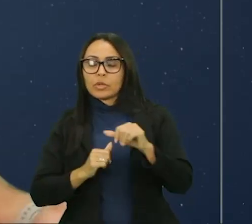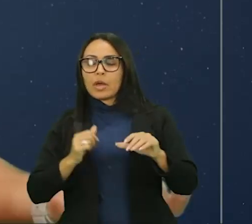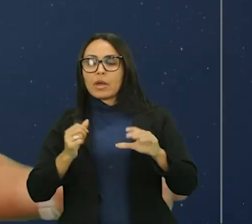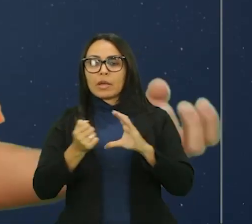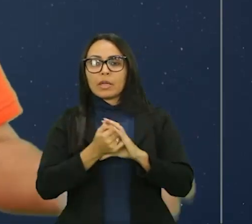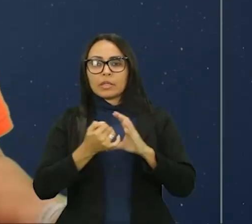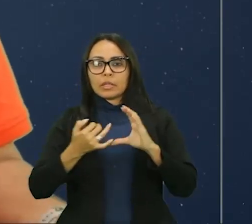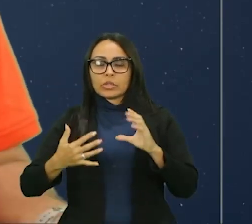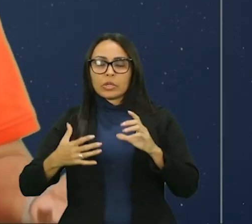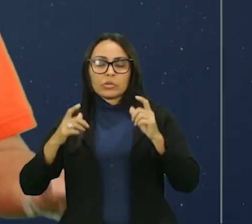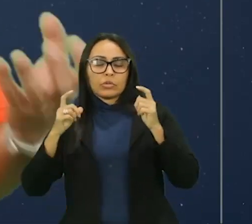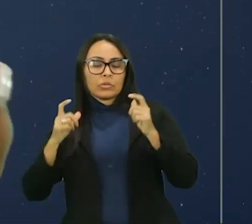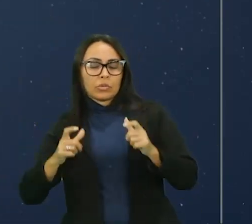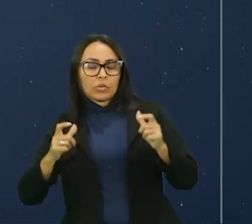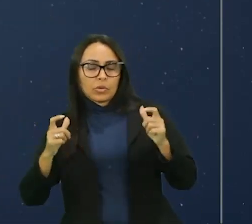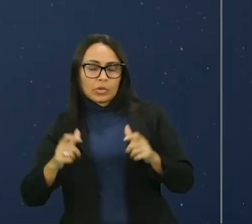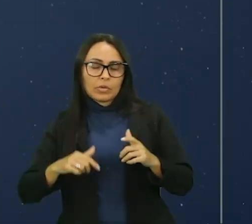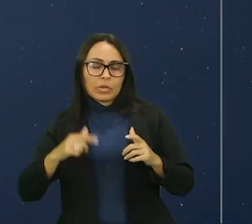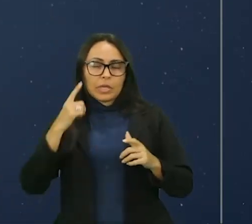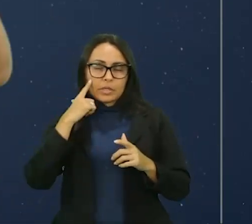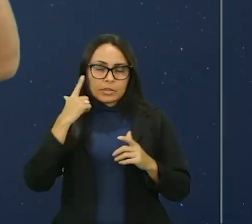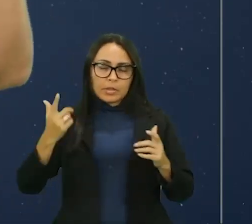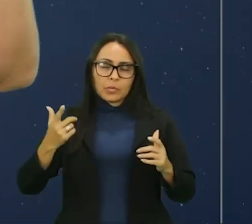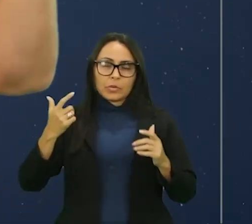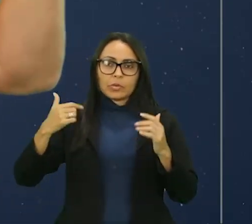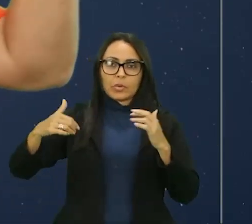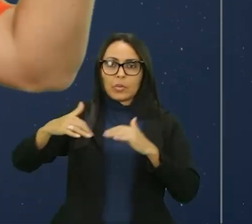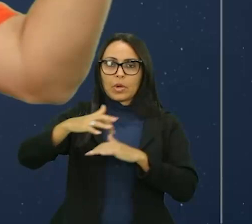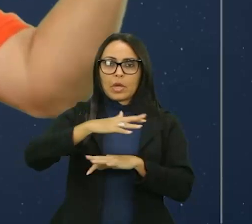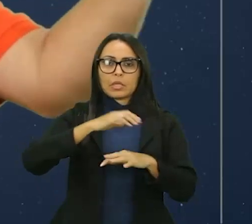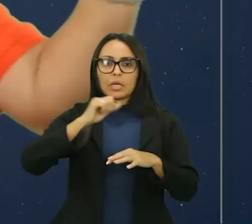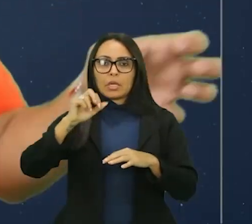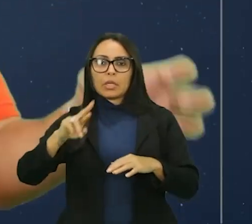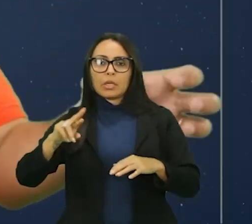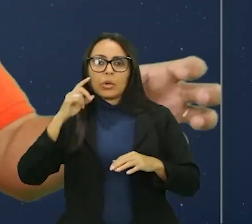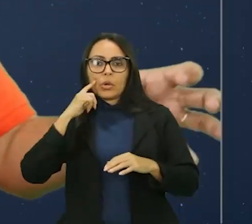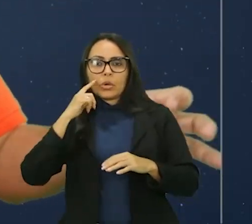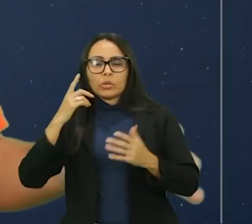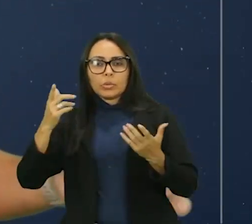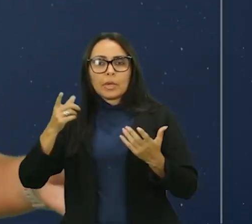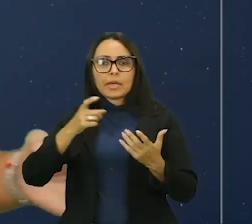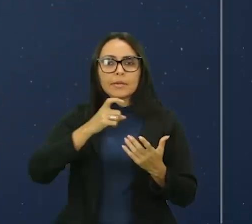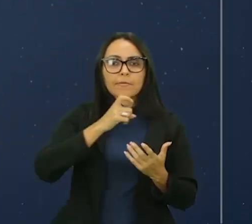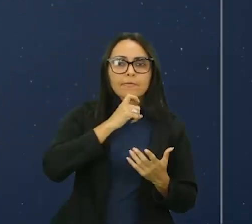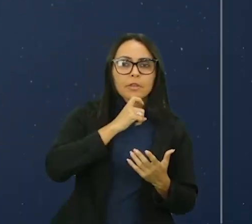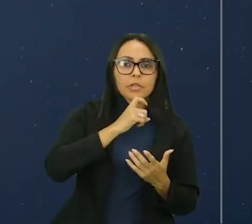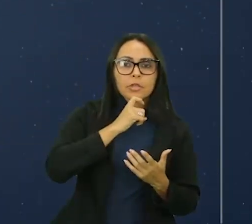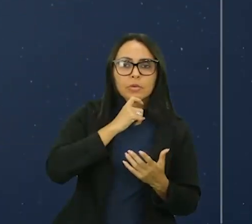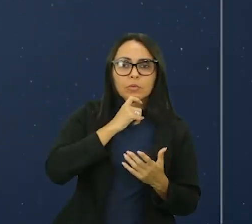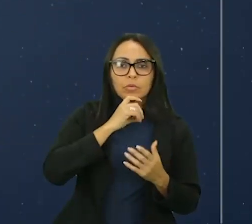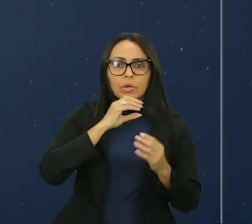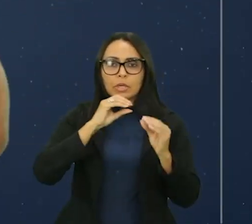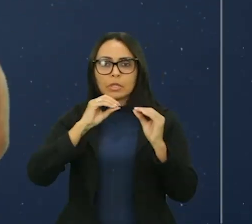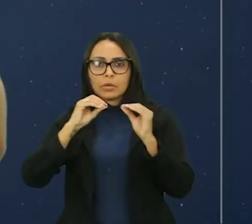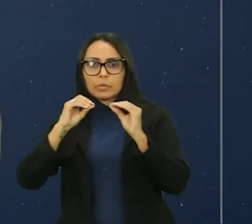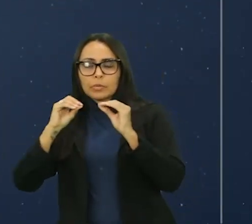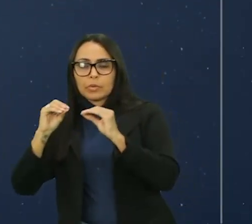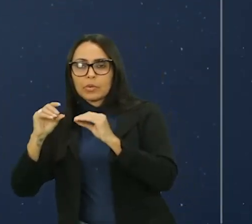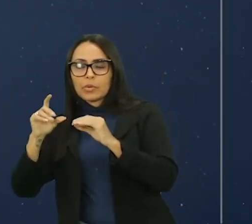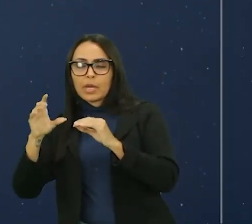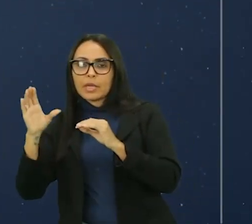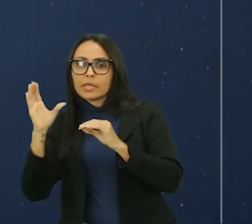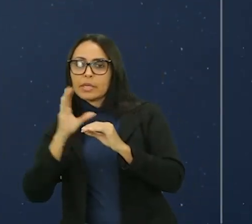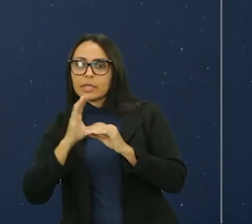do local. Imagine que uma massa de ar está soprando de um lugar frio para um lugar quente. O que é que ela vai fazer? Ela